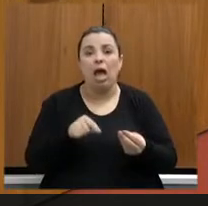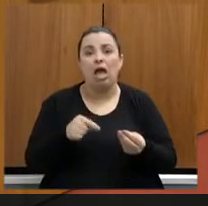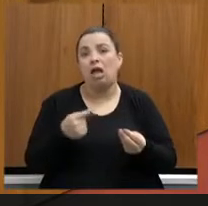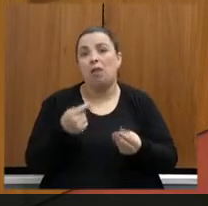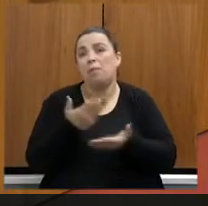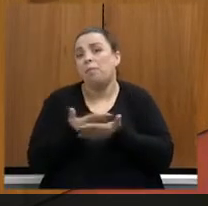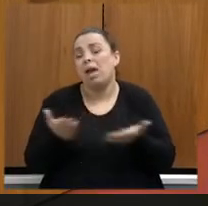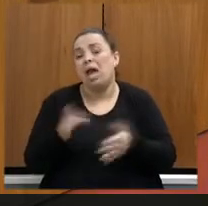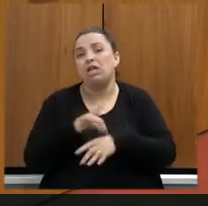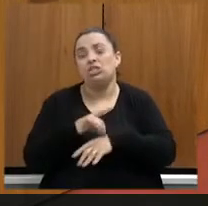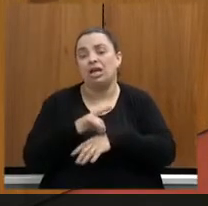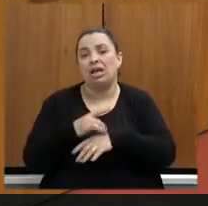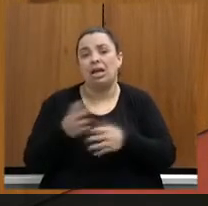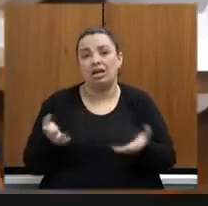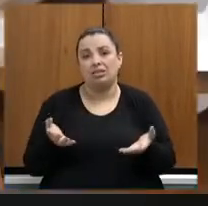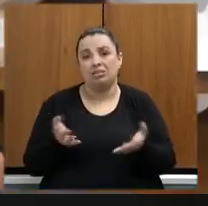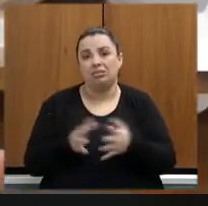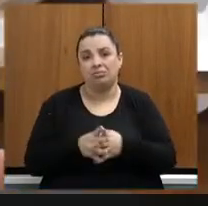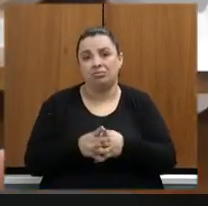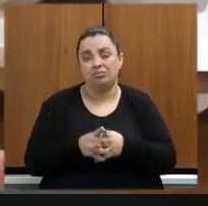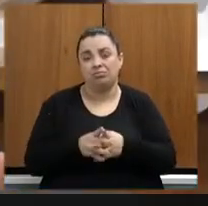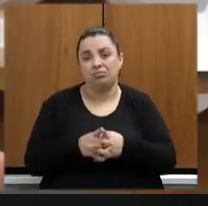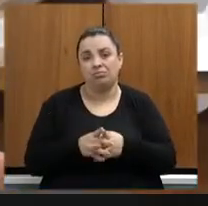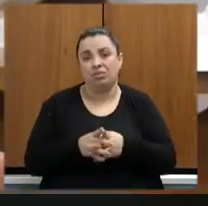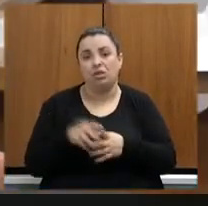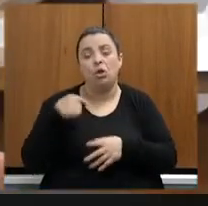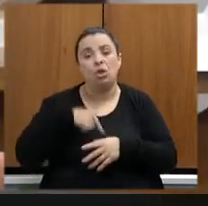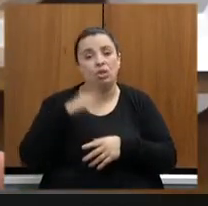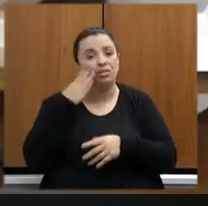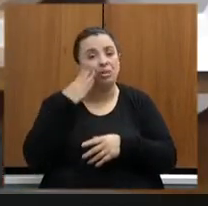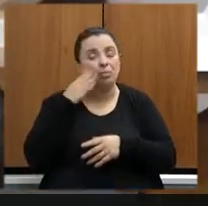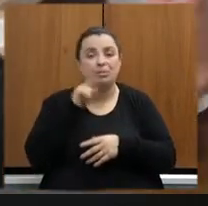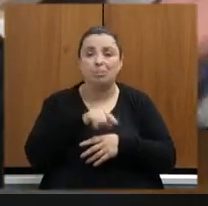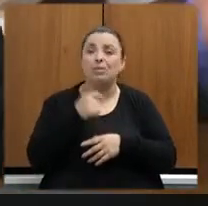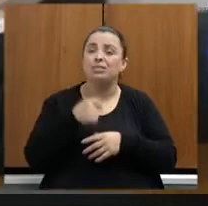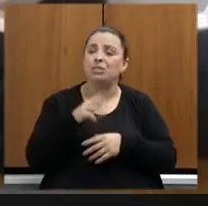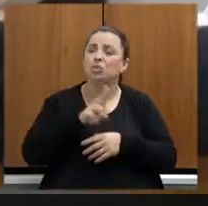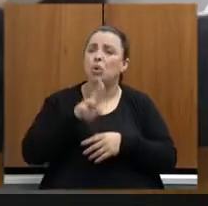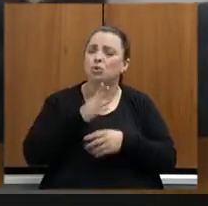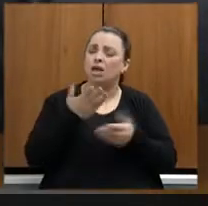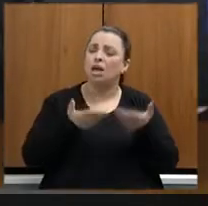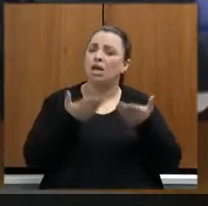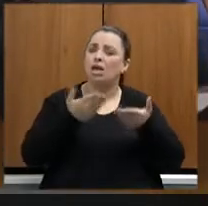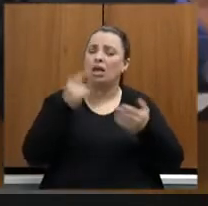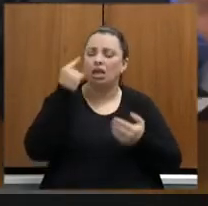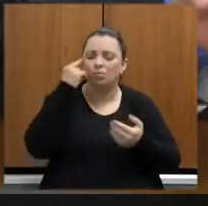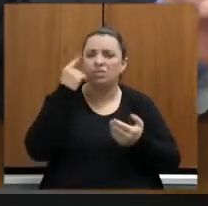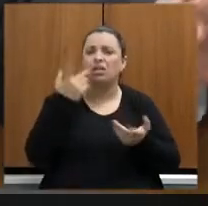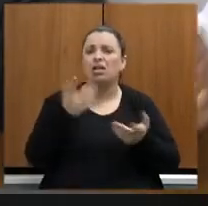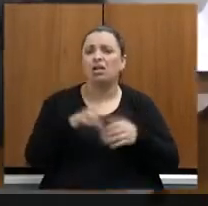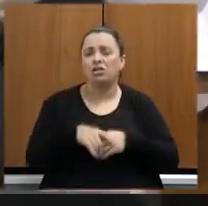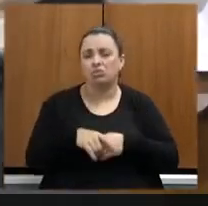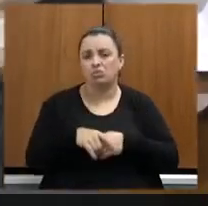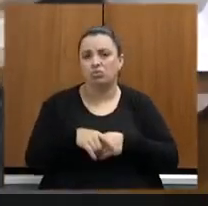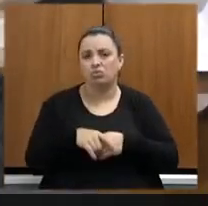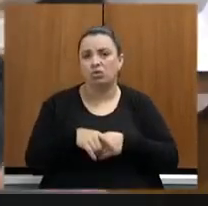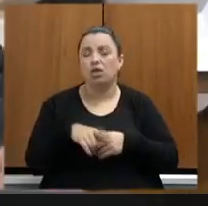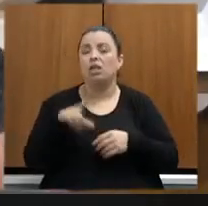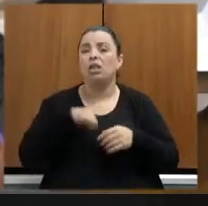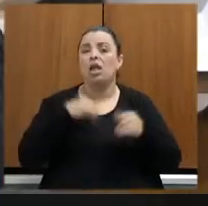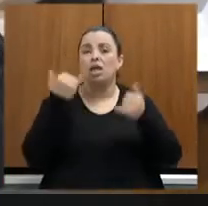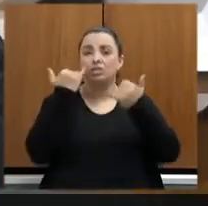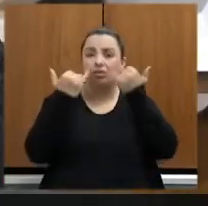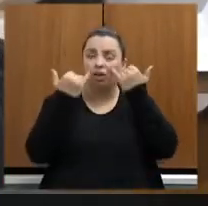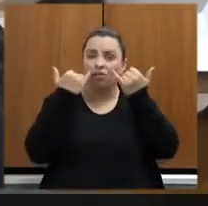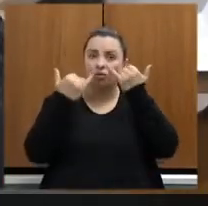conheceu de bom senso e pelas informações eu tava Presidente ele